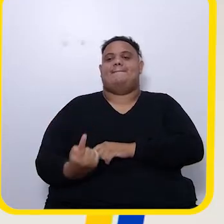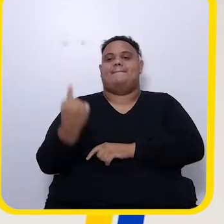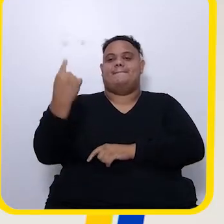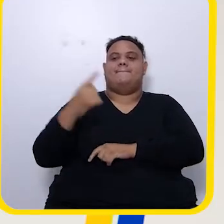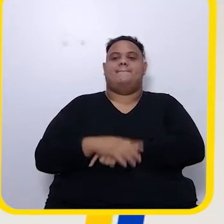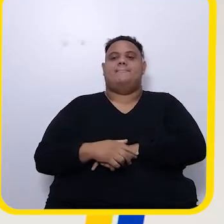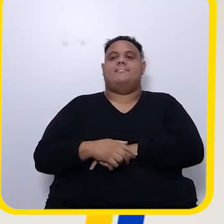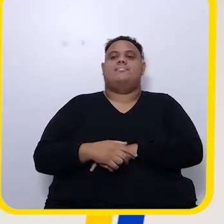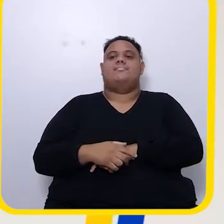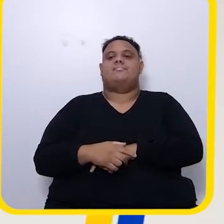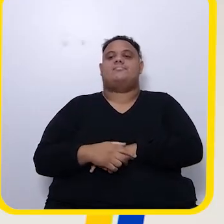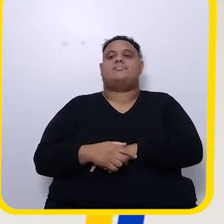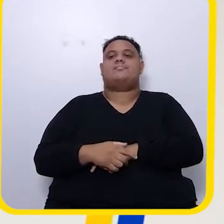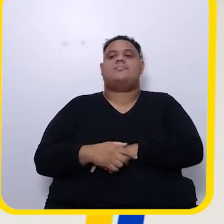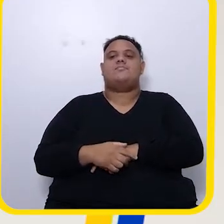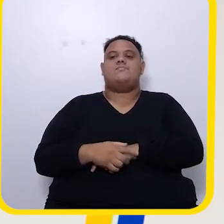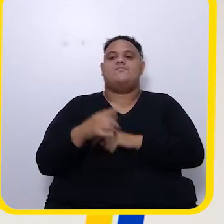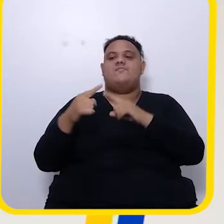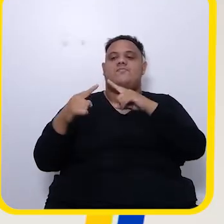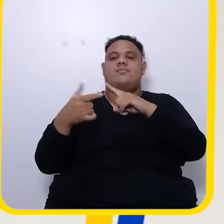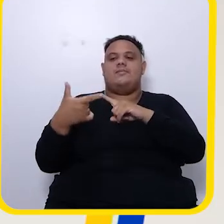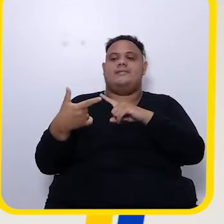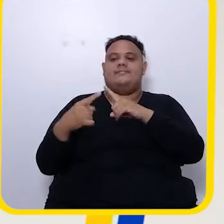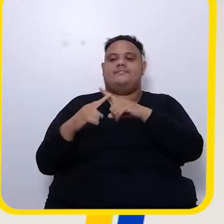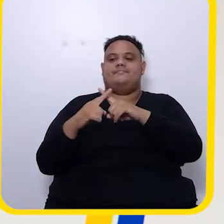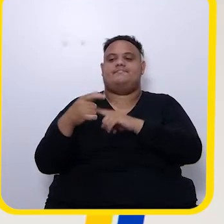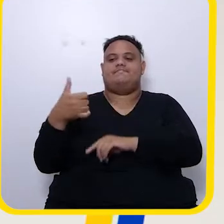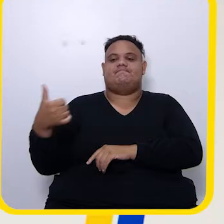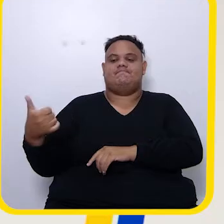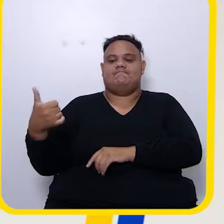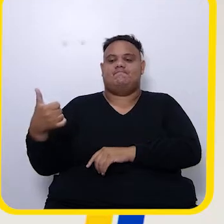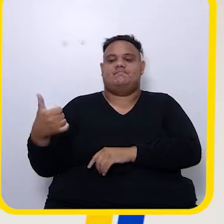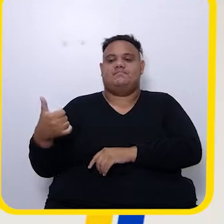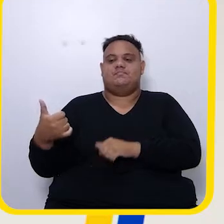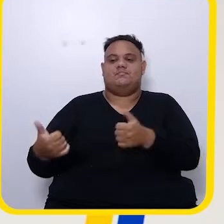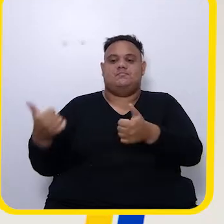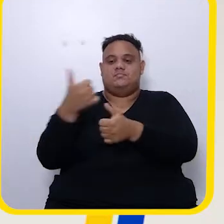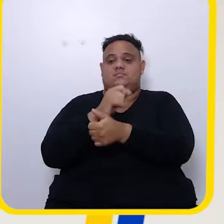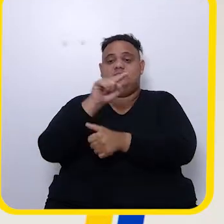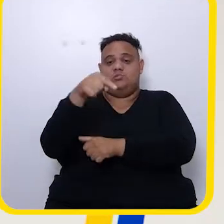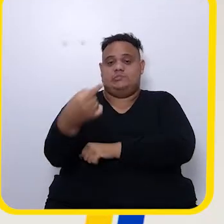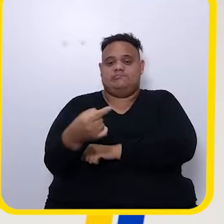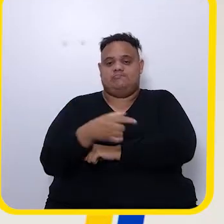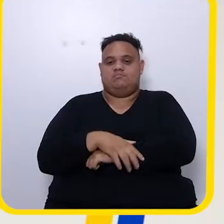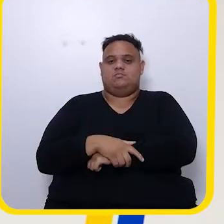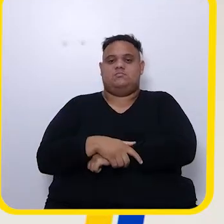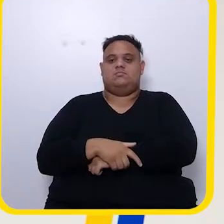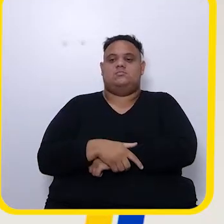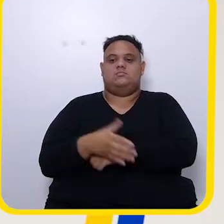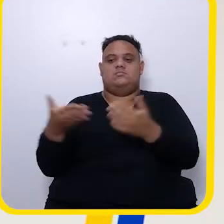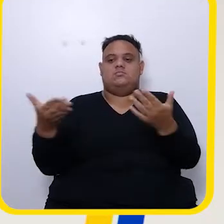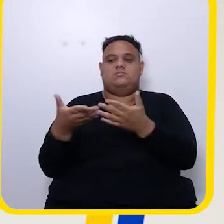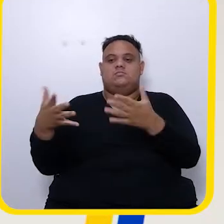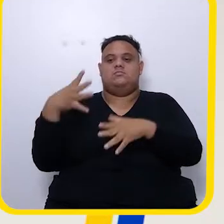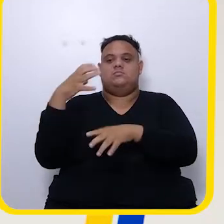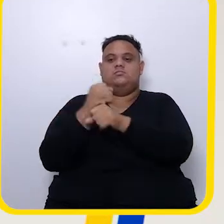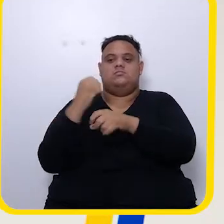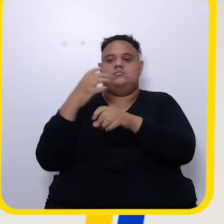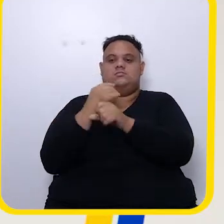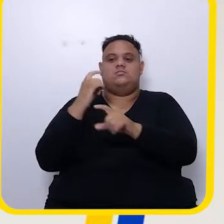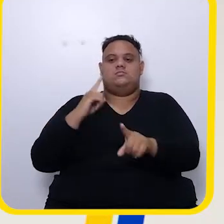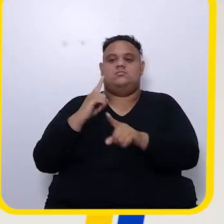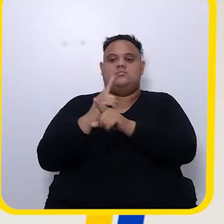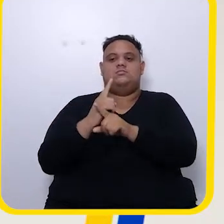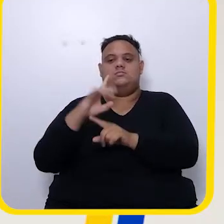colocar o 1 no lugar do A. Pronto. Depois que eu faço as substituições, vamos fazer os cálculos aí para